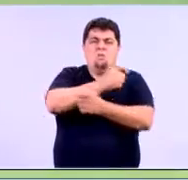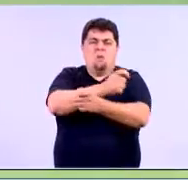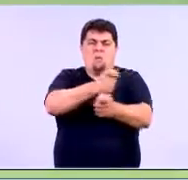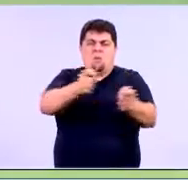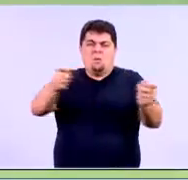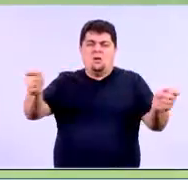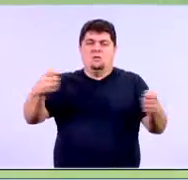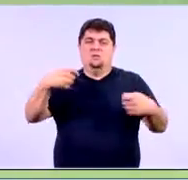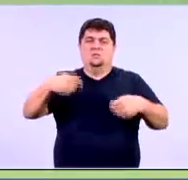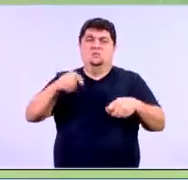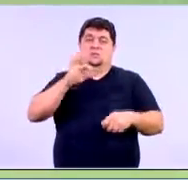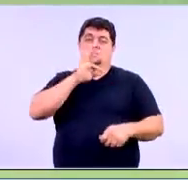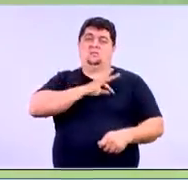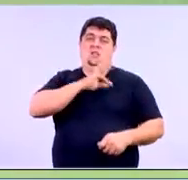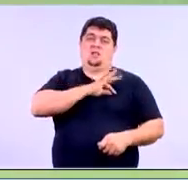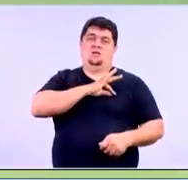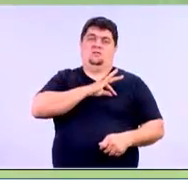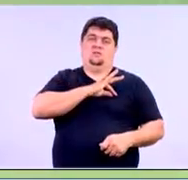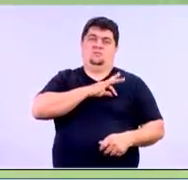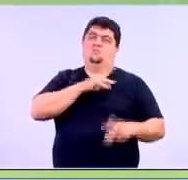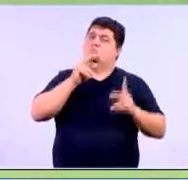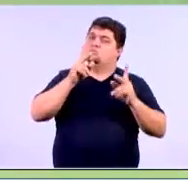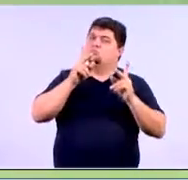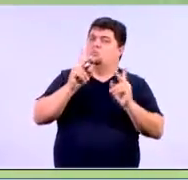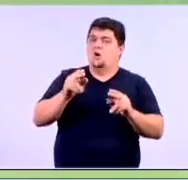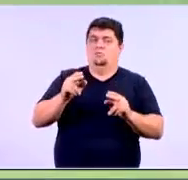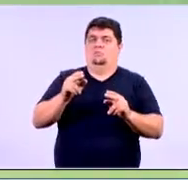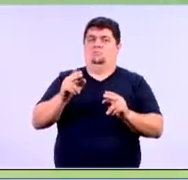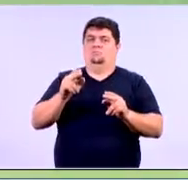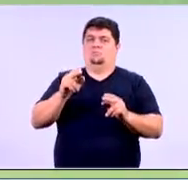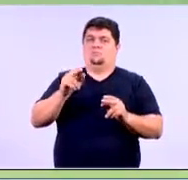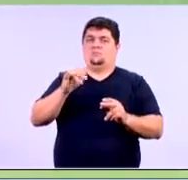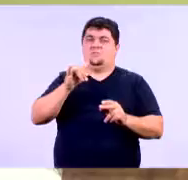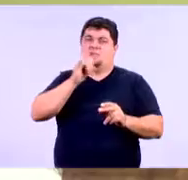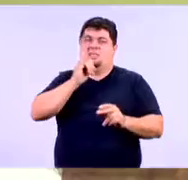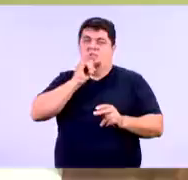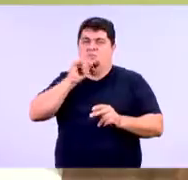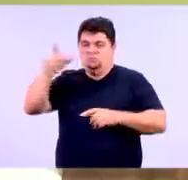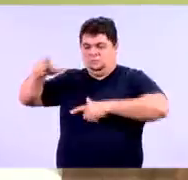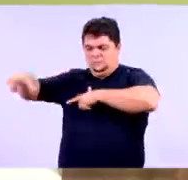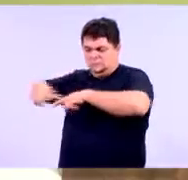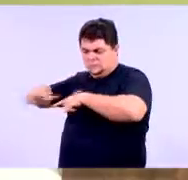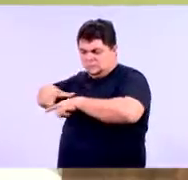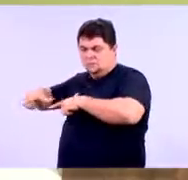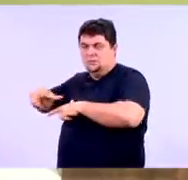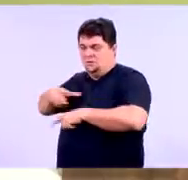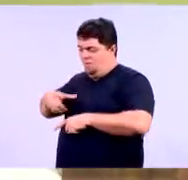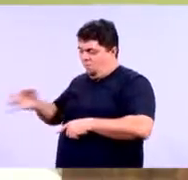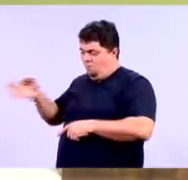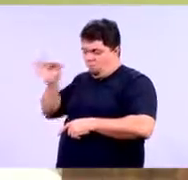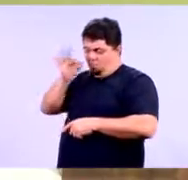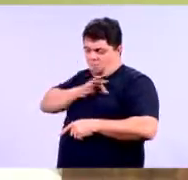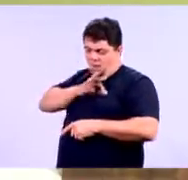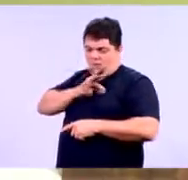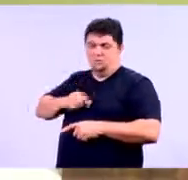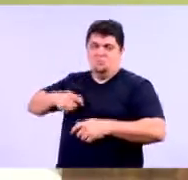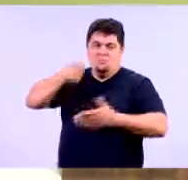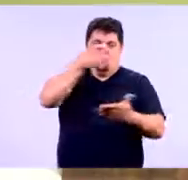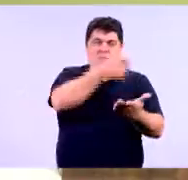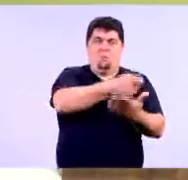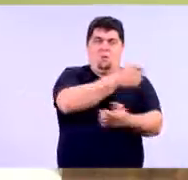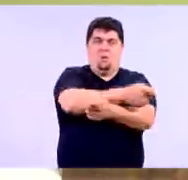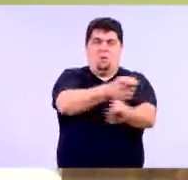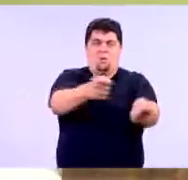você não precisa ter um salário? Você não precisa ter uma fonte de renda? A mesma coisa é o Estado. O Estado ela tem que dar saúde, educação,